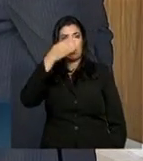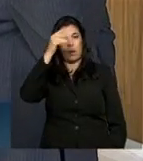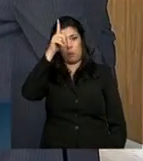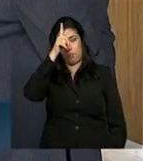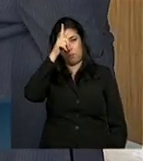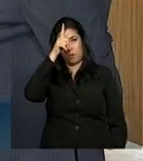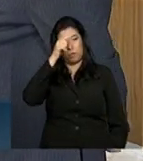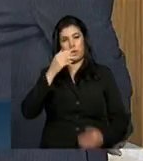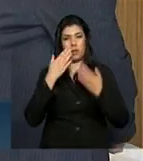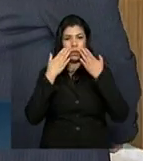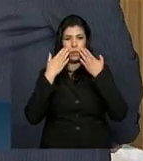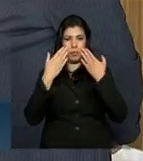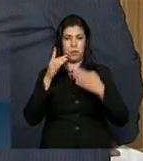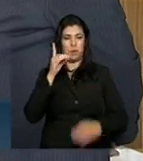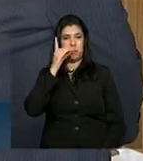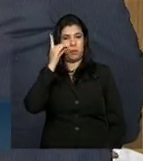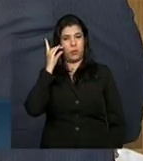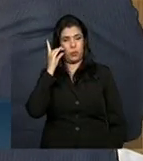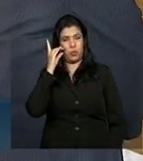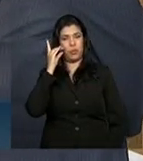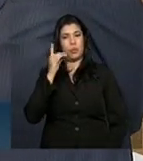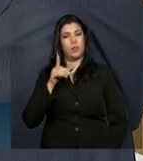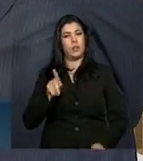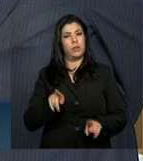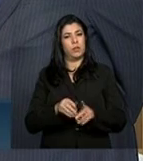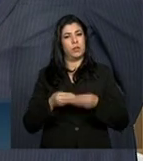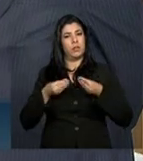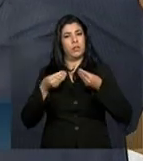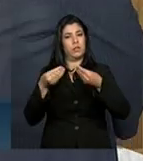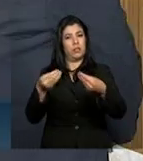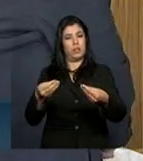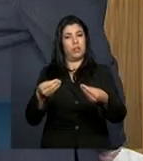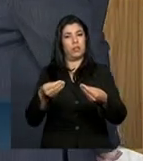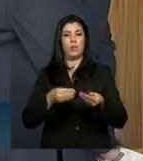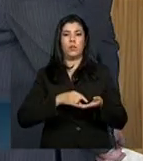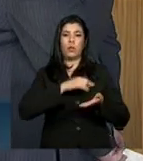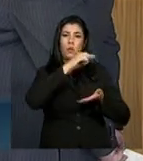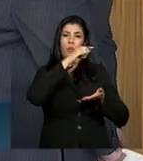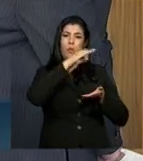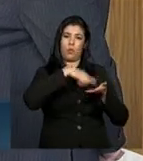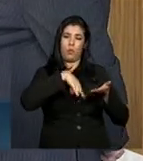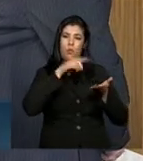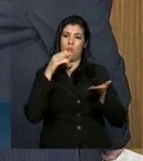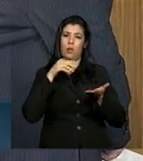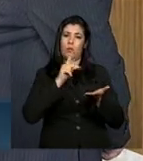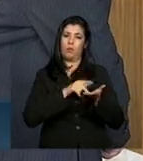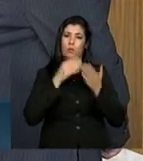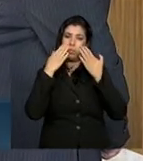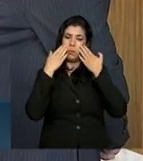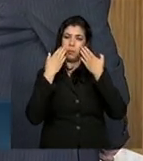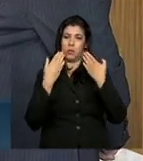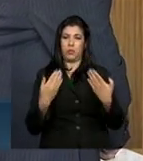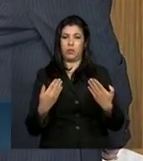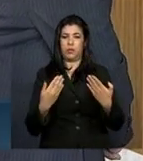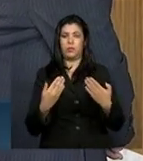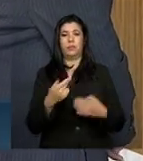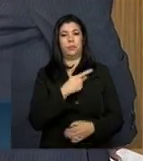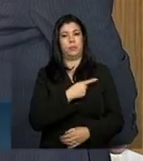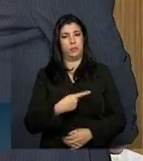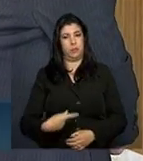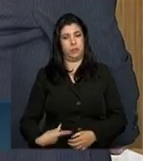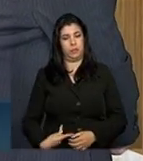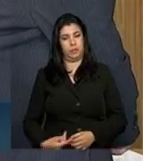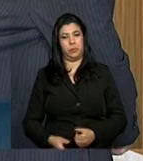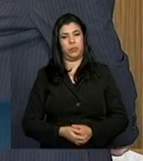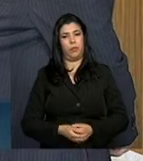Rousseff para, então, entregar a sua carta credencial à presidenta. As relações entre